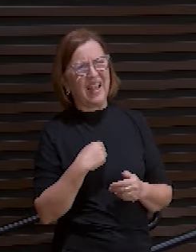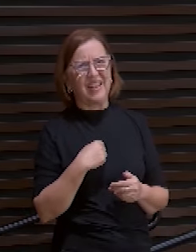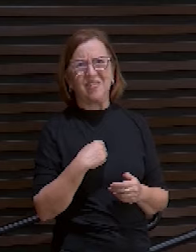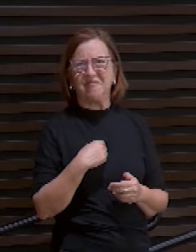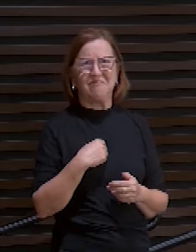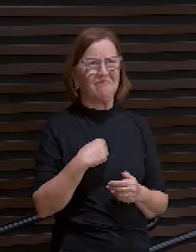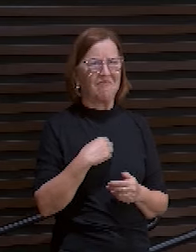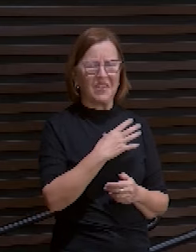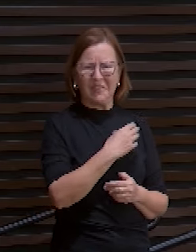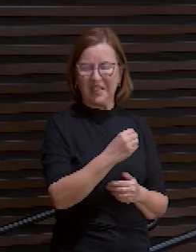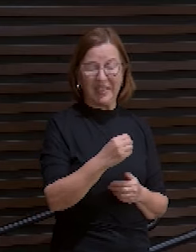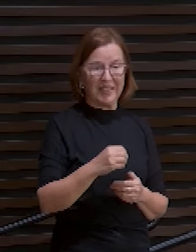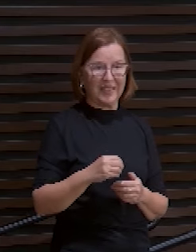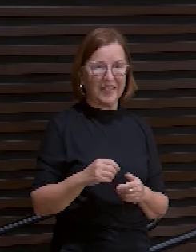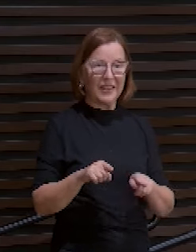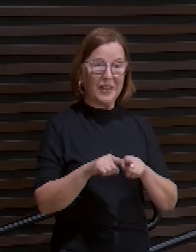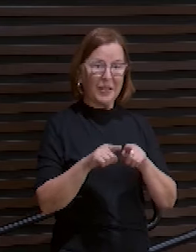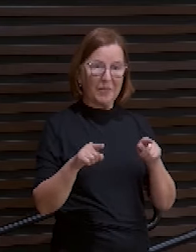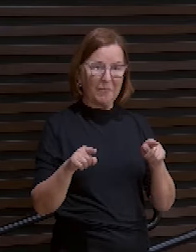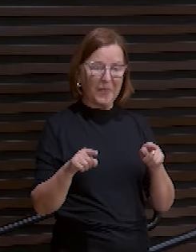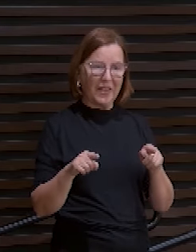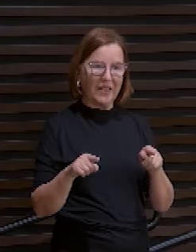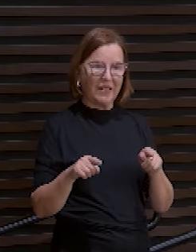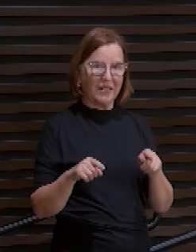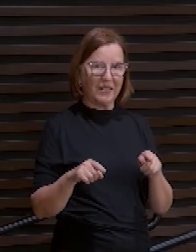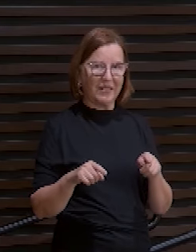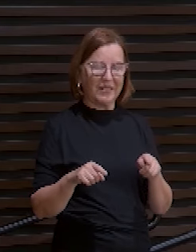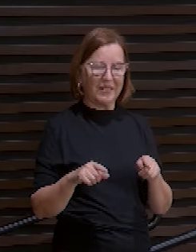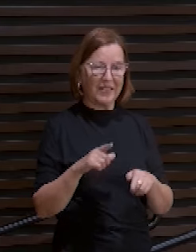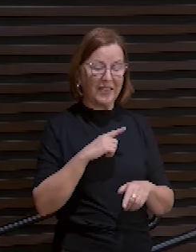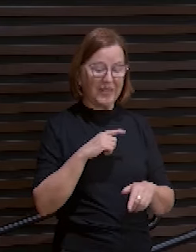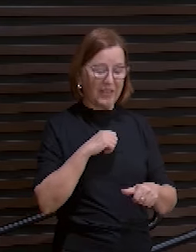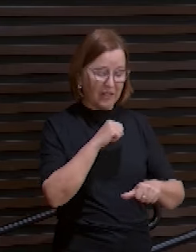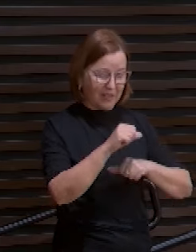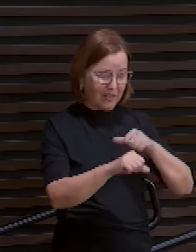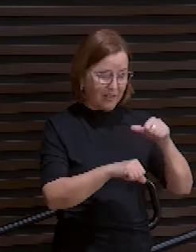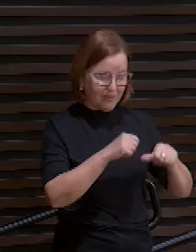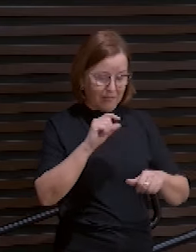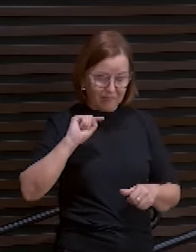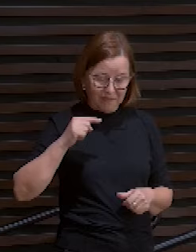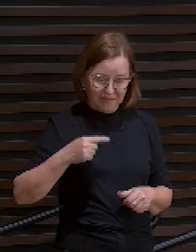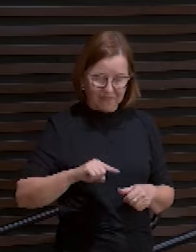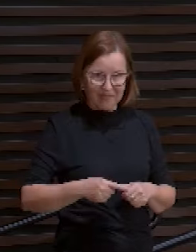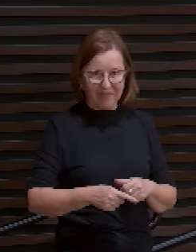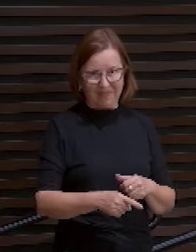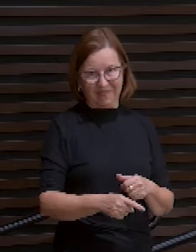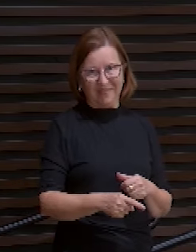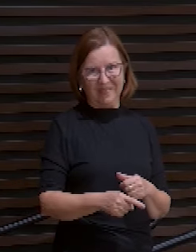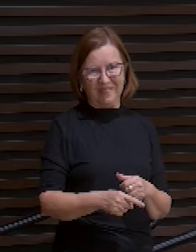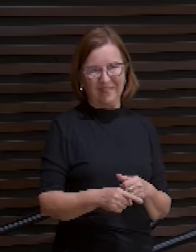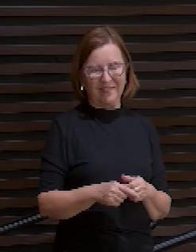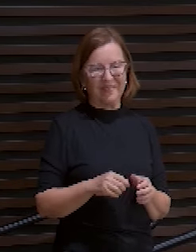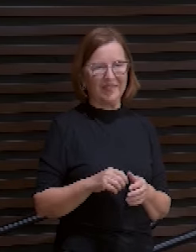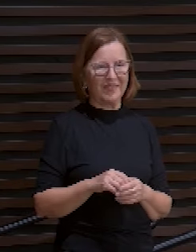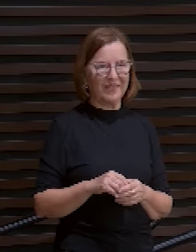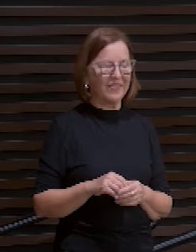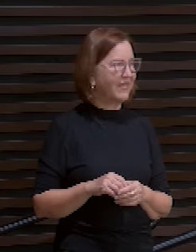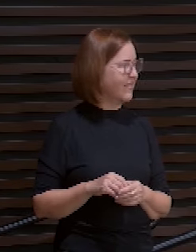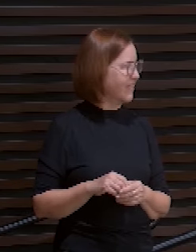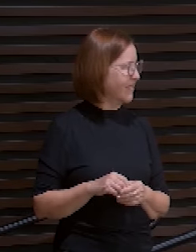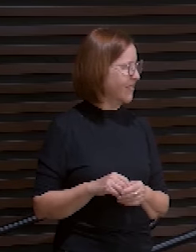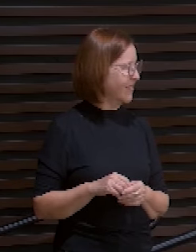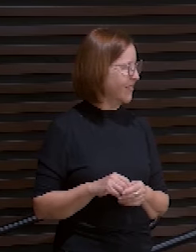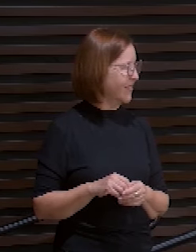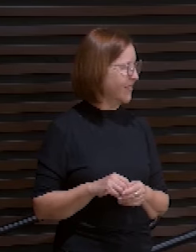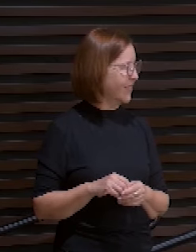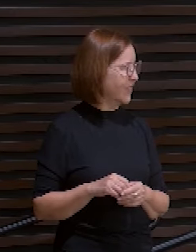isso mas com uma uma transformação muito mais profunda quando eu falo que eu não Ero das da